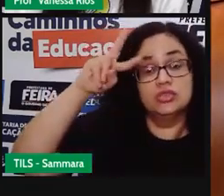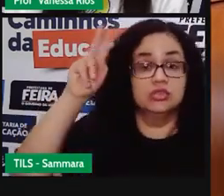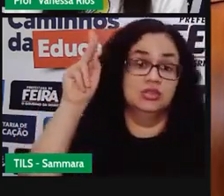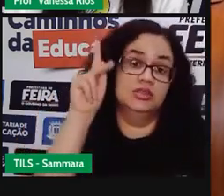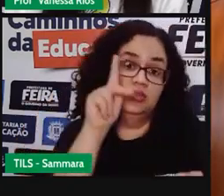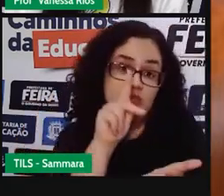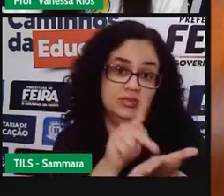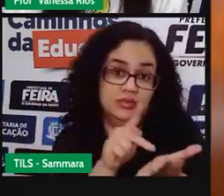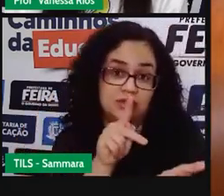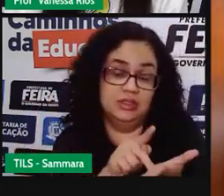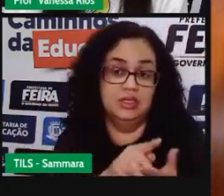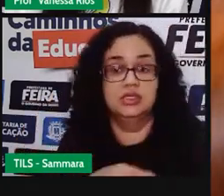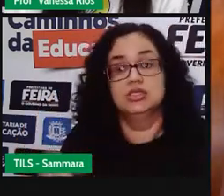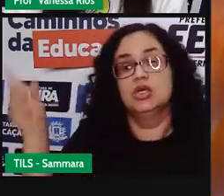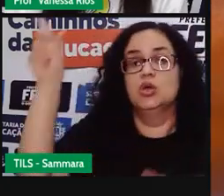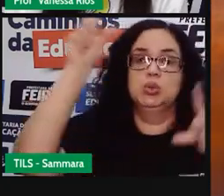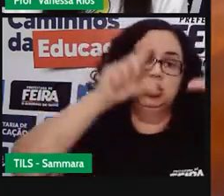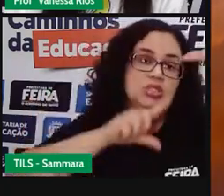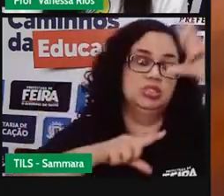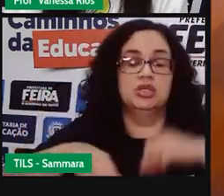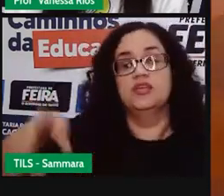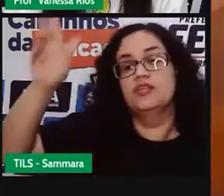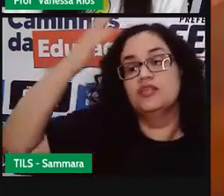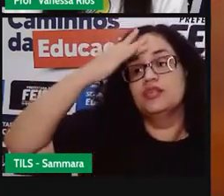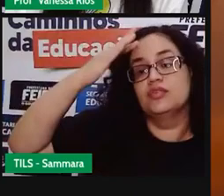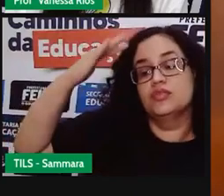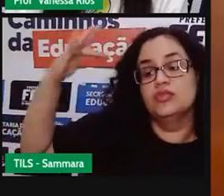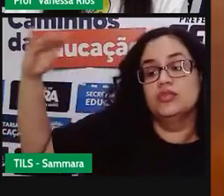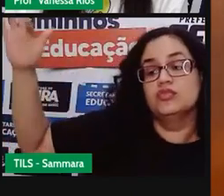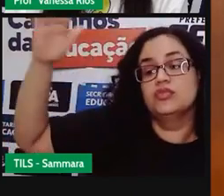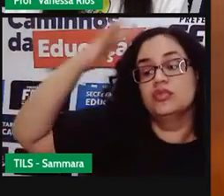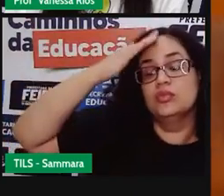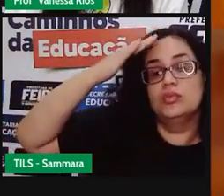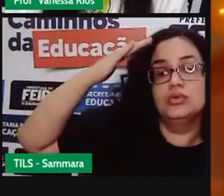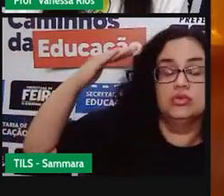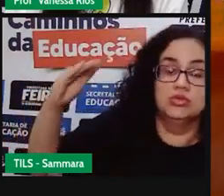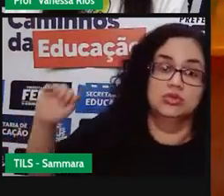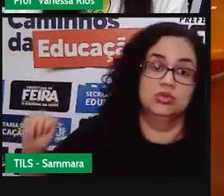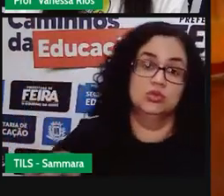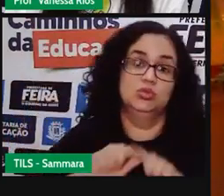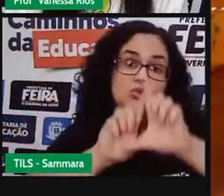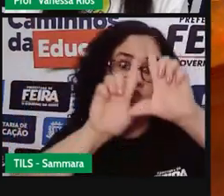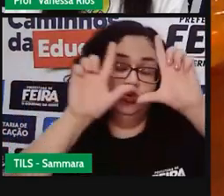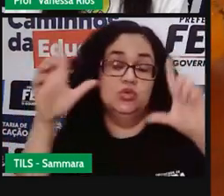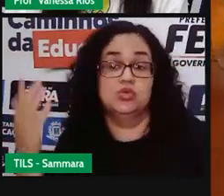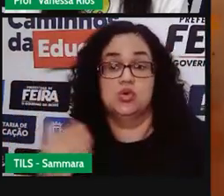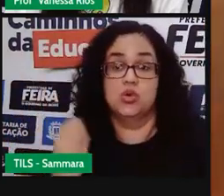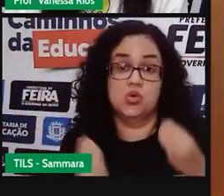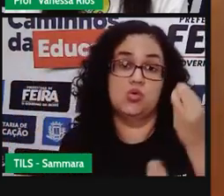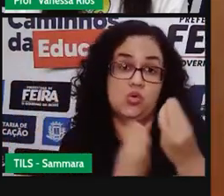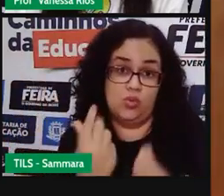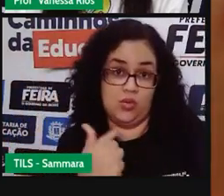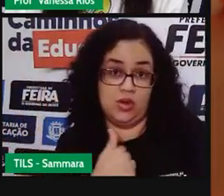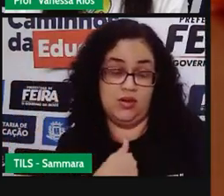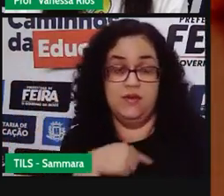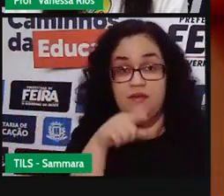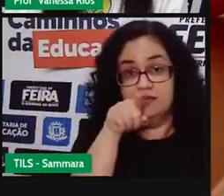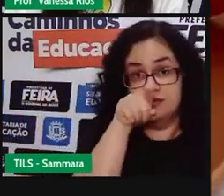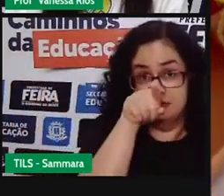reais. Não são estrelas famosas, não estampam os jornais, são como eu e